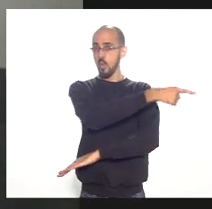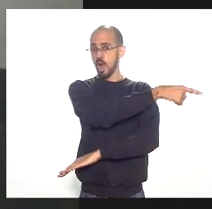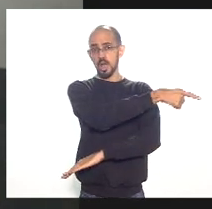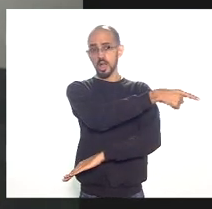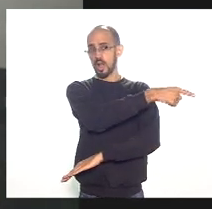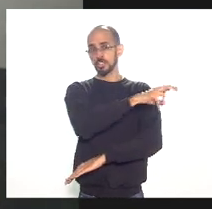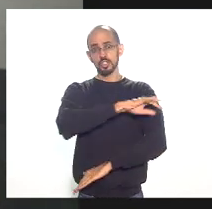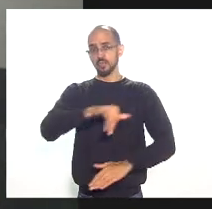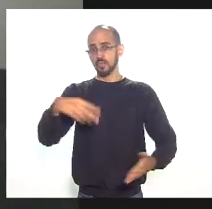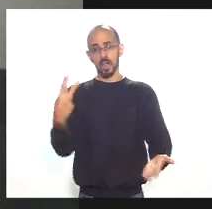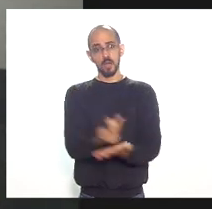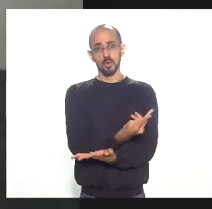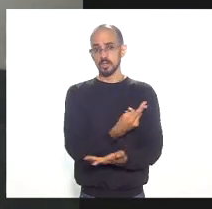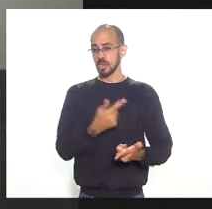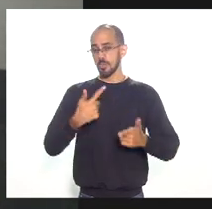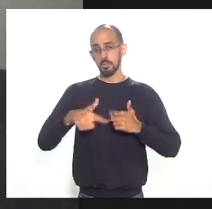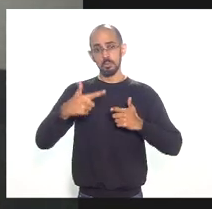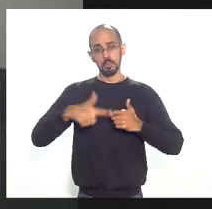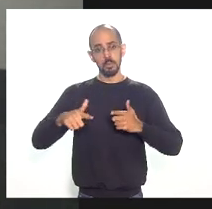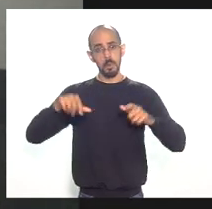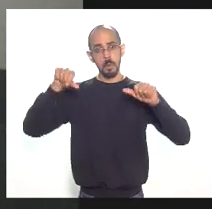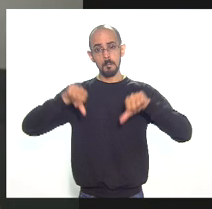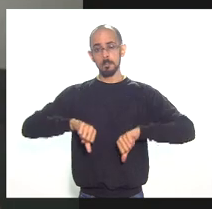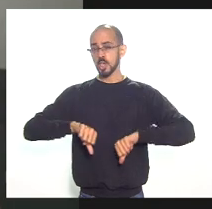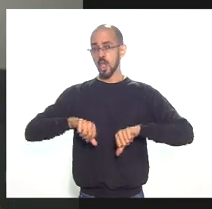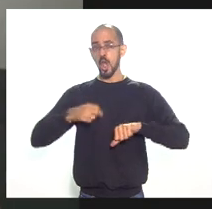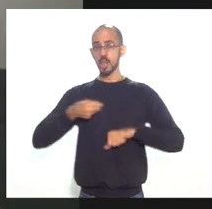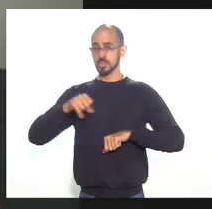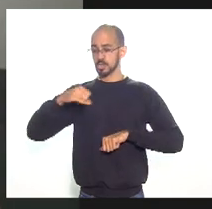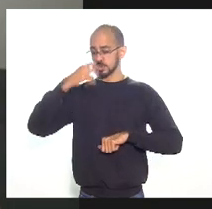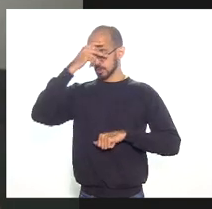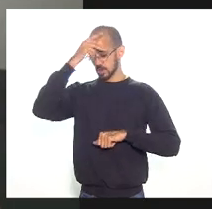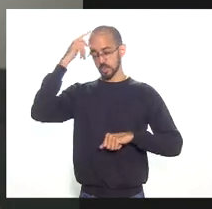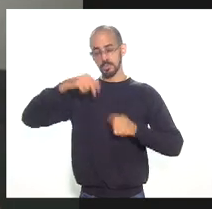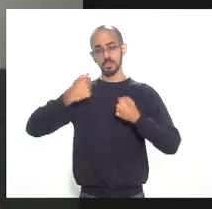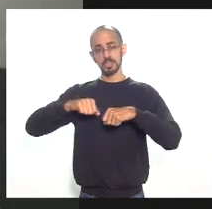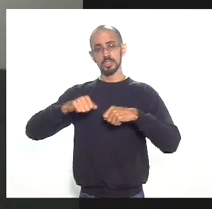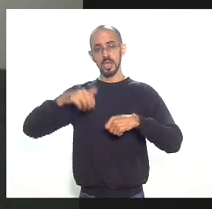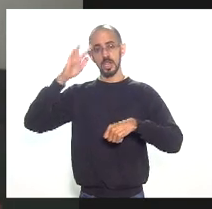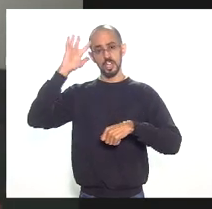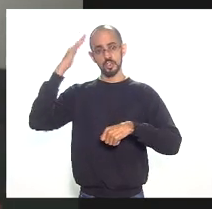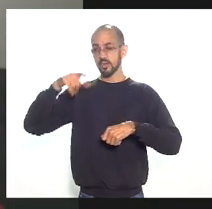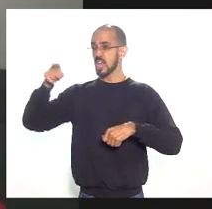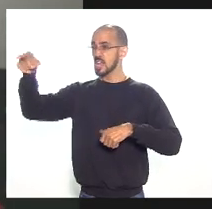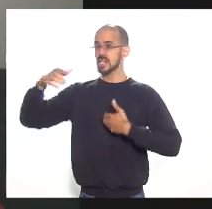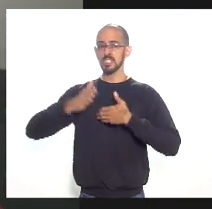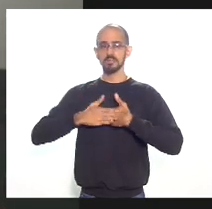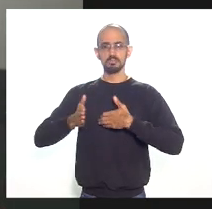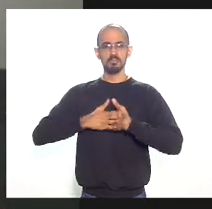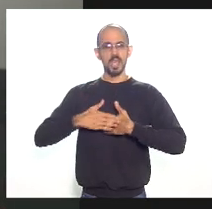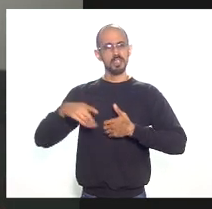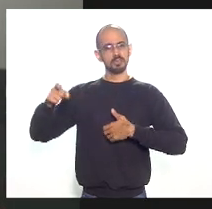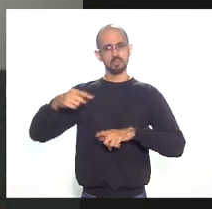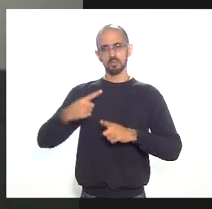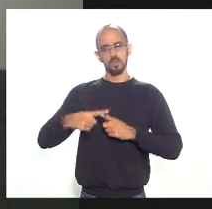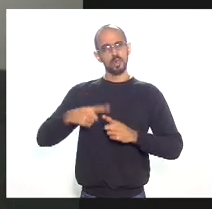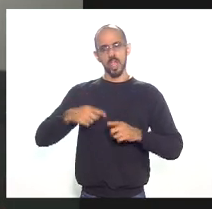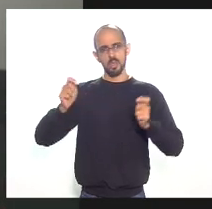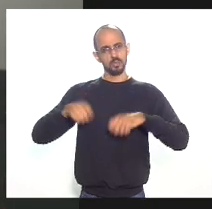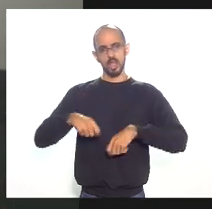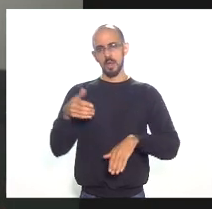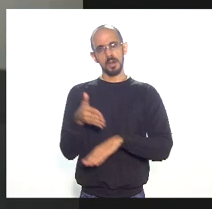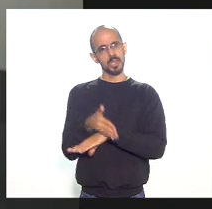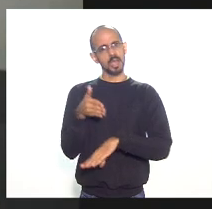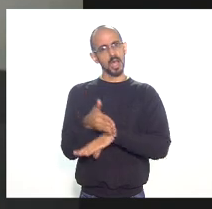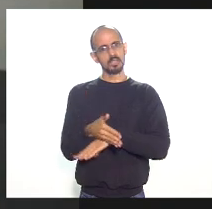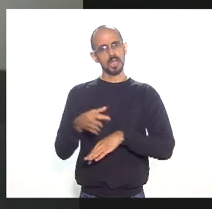vai ter um problema concreto quando as pessoas tiverem que resolver olho por olho, dente por dente, porque não tem como acessar a